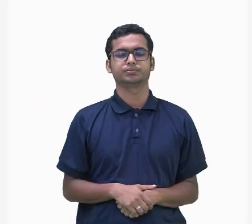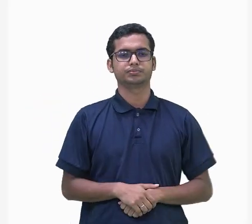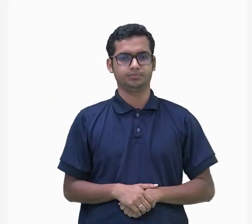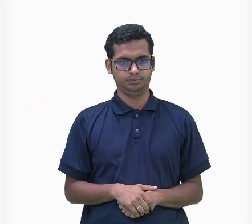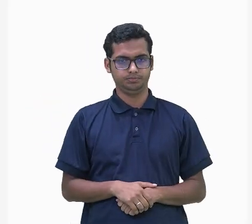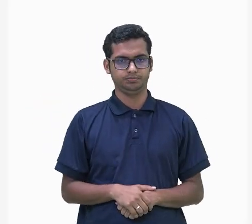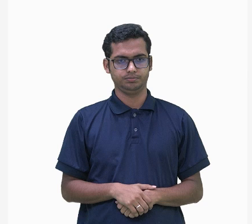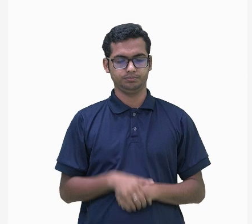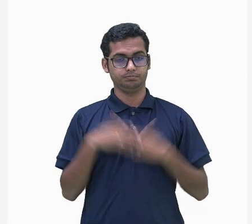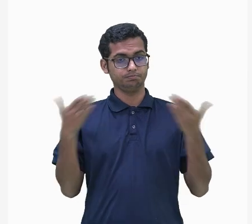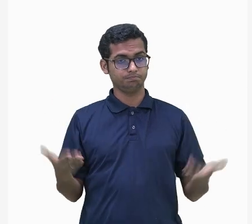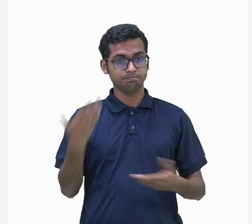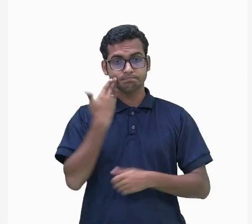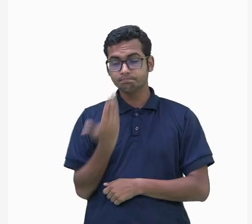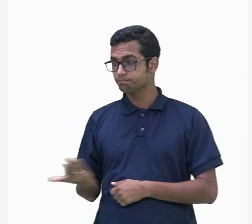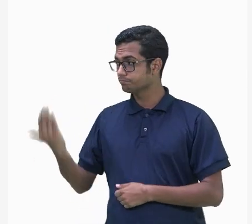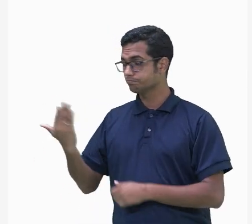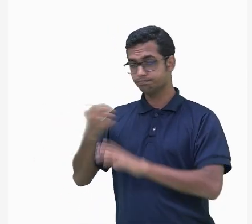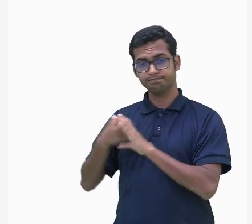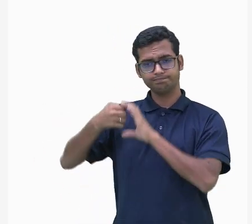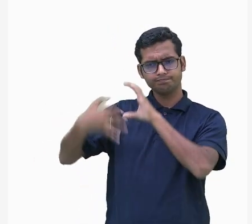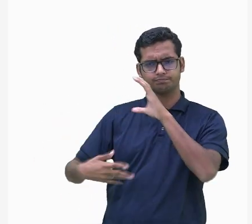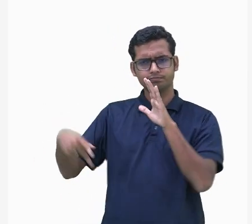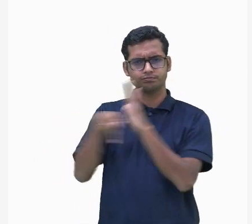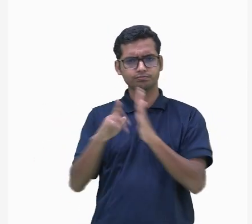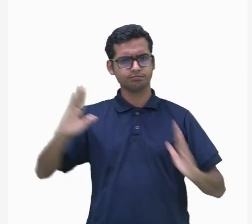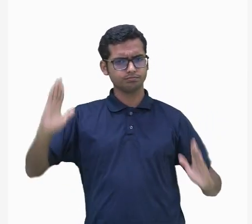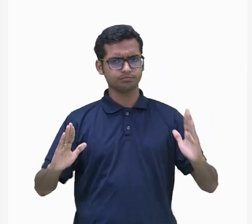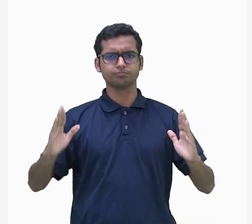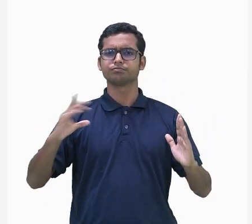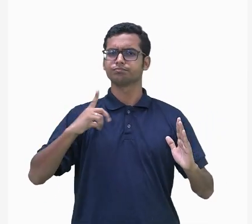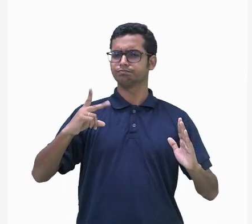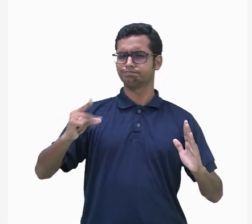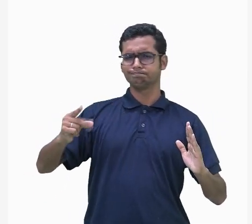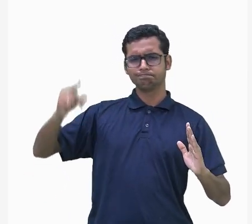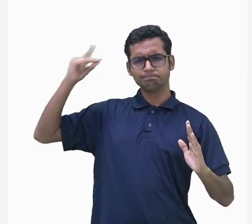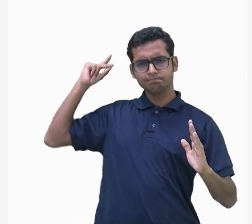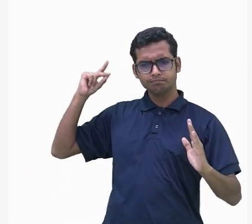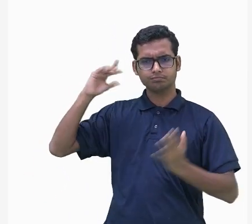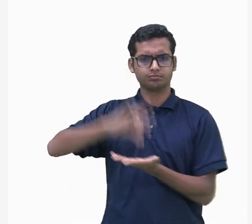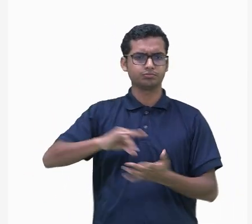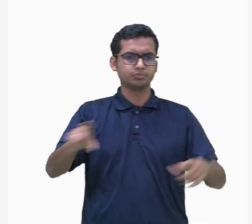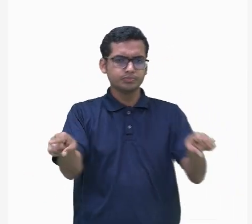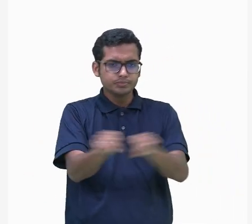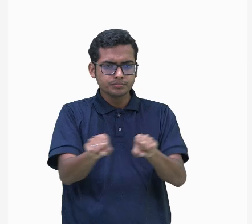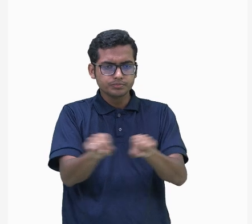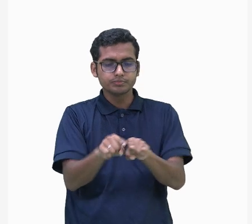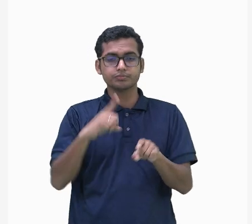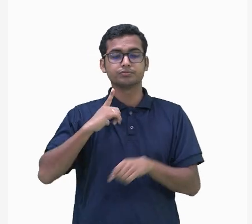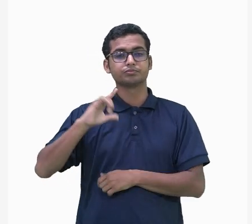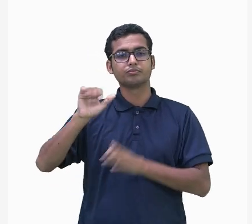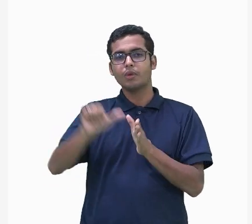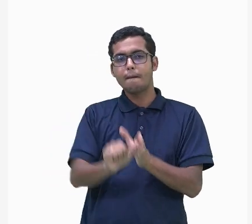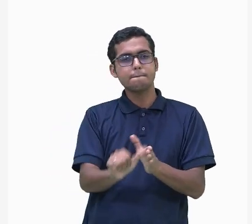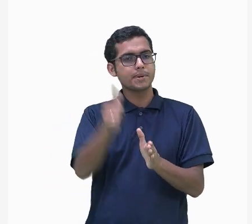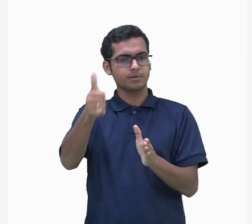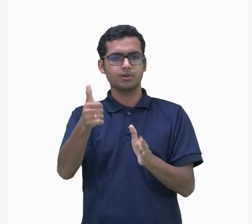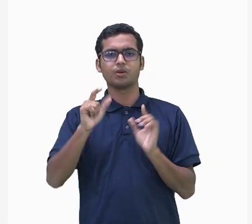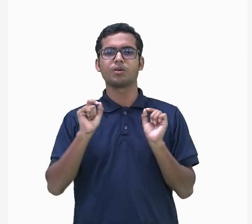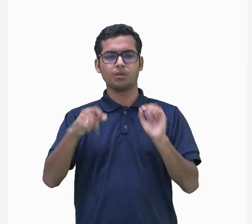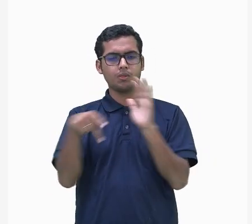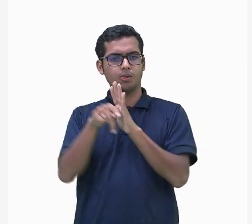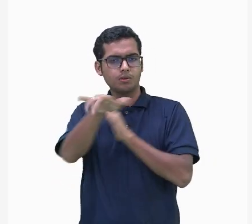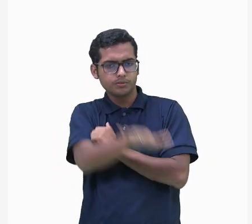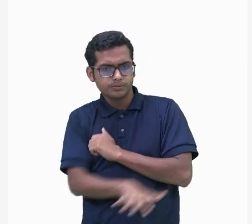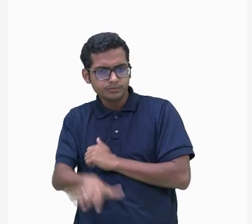Vamos entender quais são as características do antigo regime. E a primeira delas é no âmbito